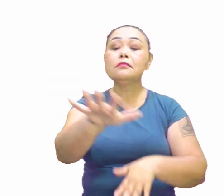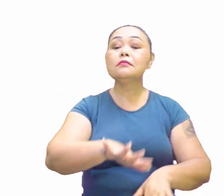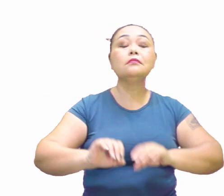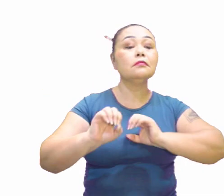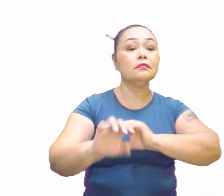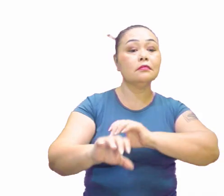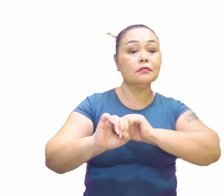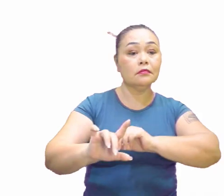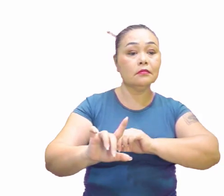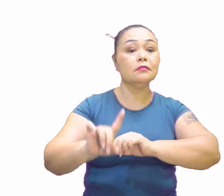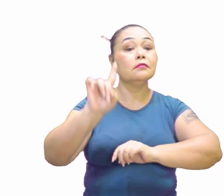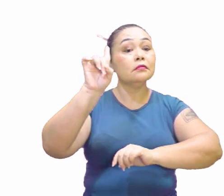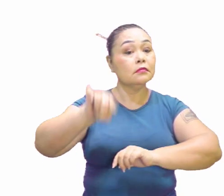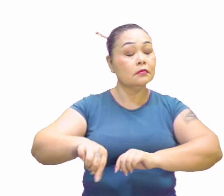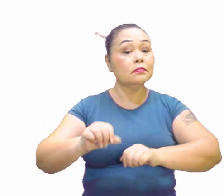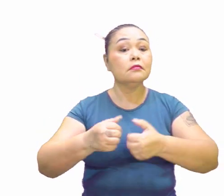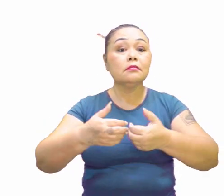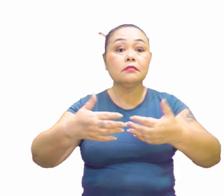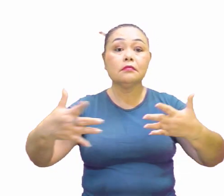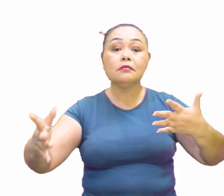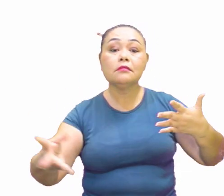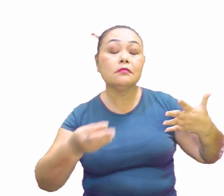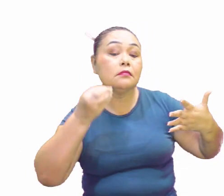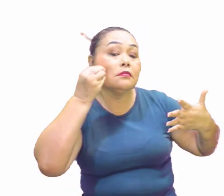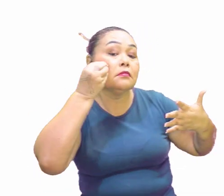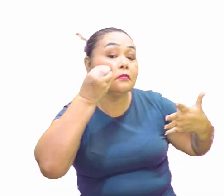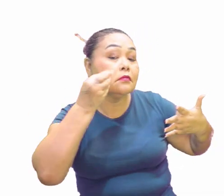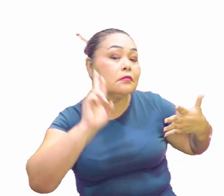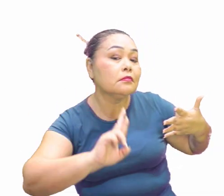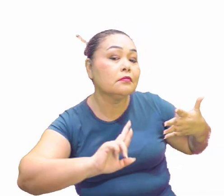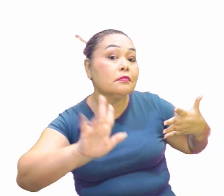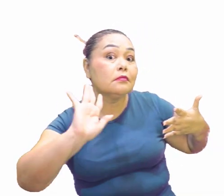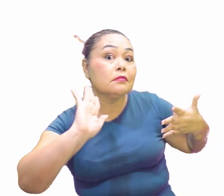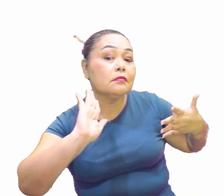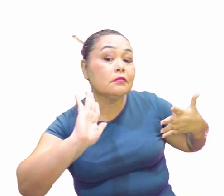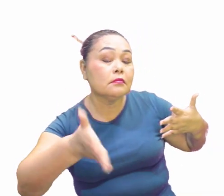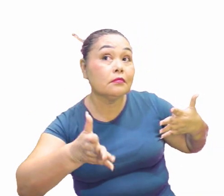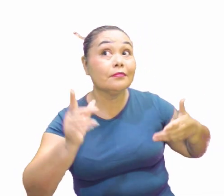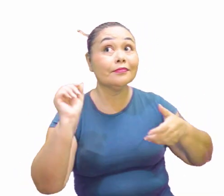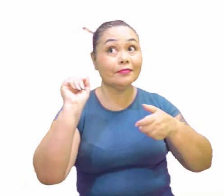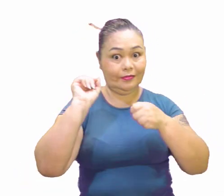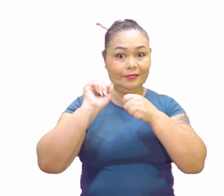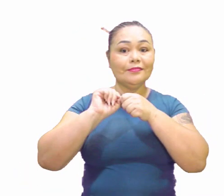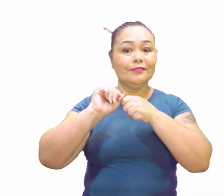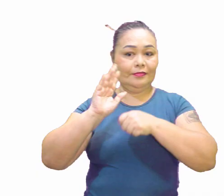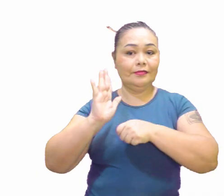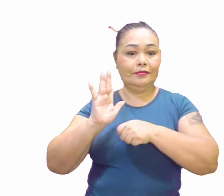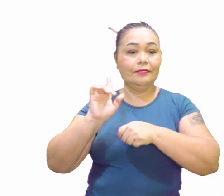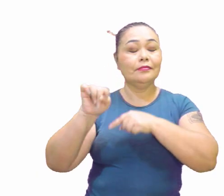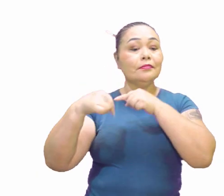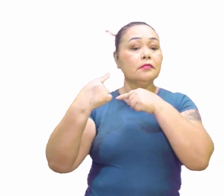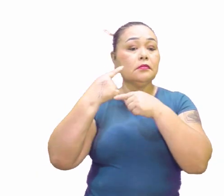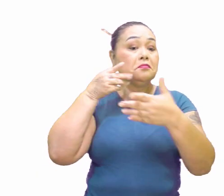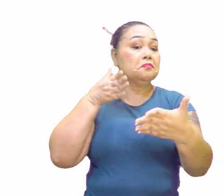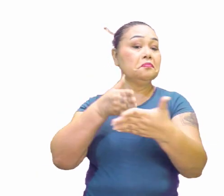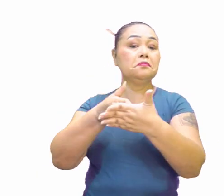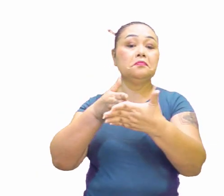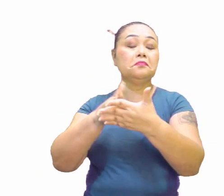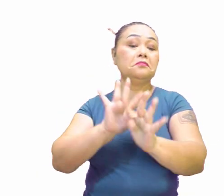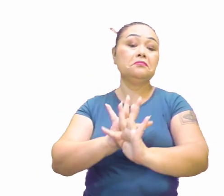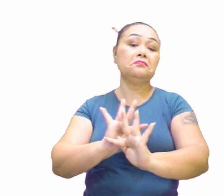o espaço educacional deve estar aberto a experiências diferentes das já realizadas, não se